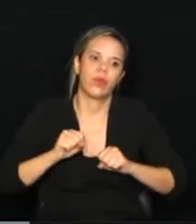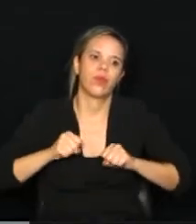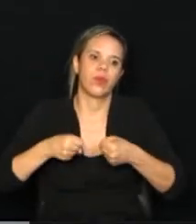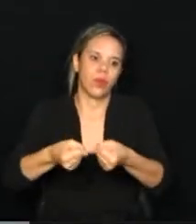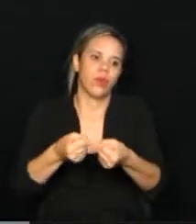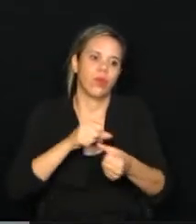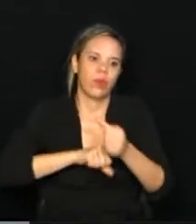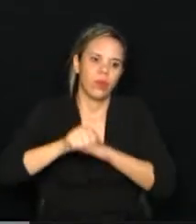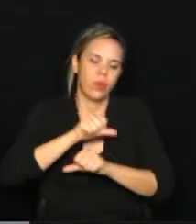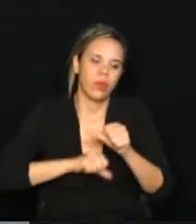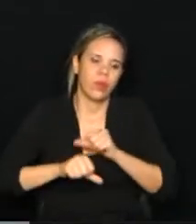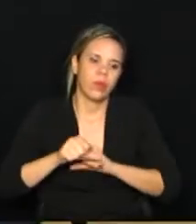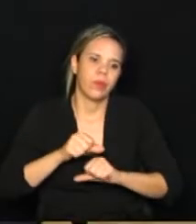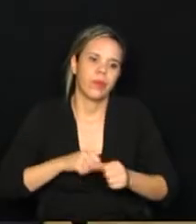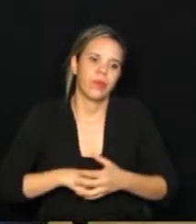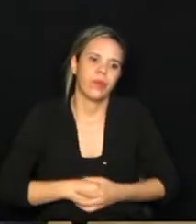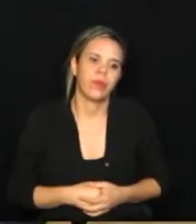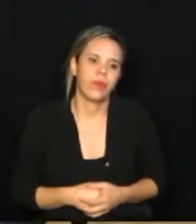muita mudança.